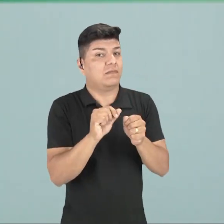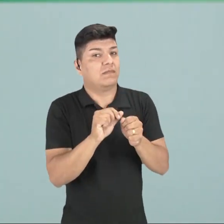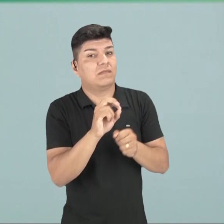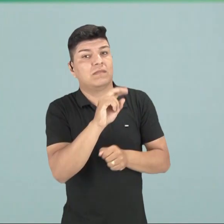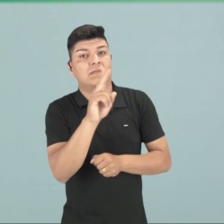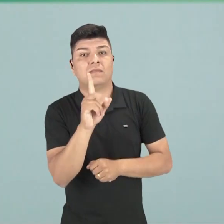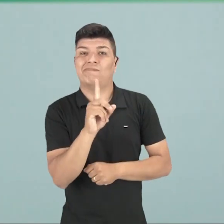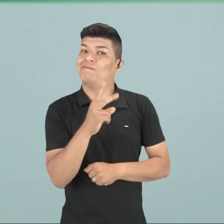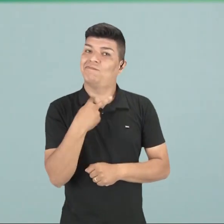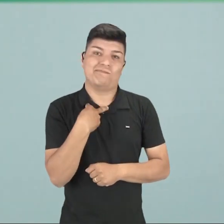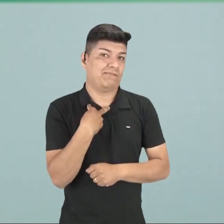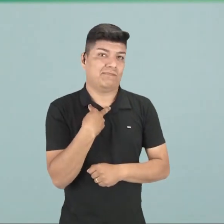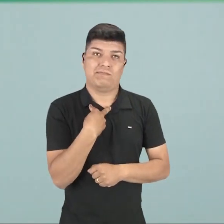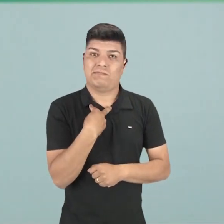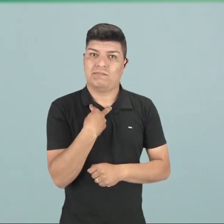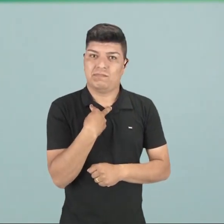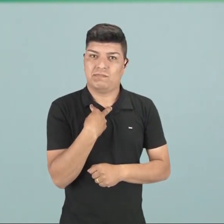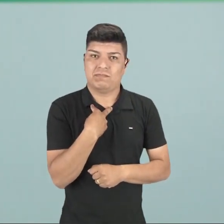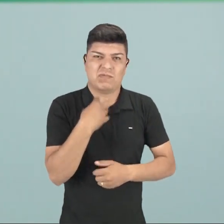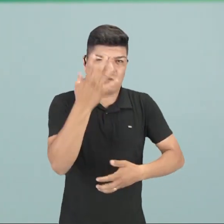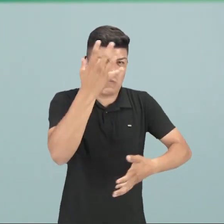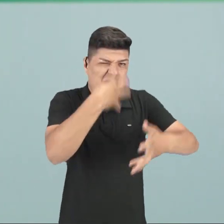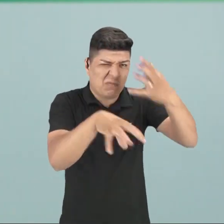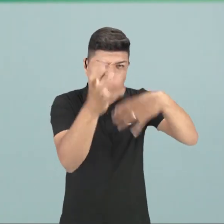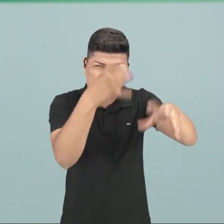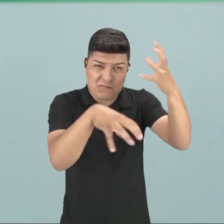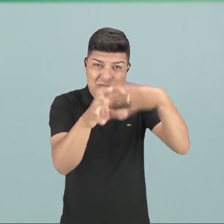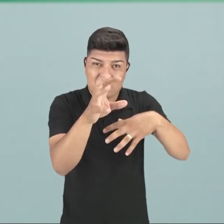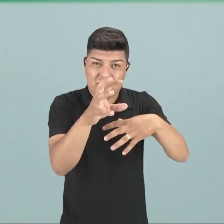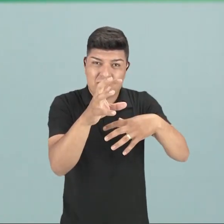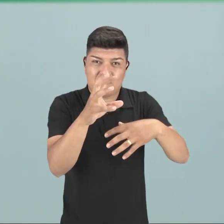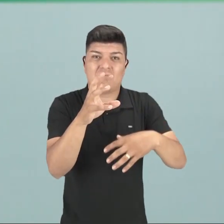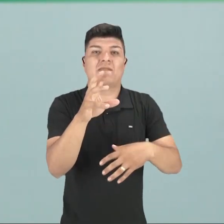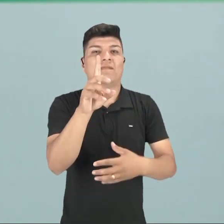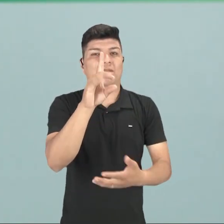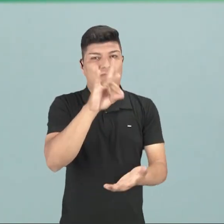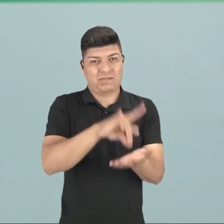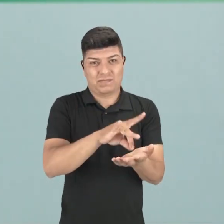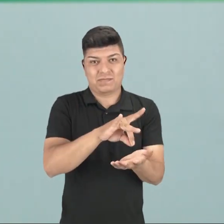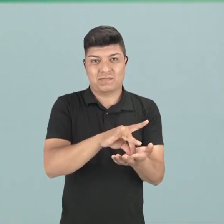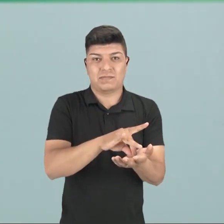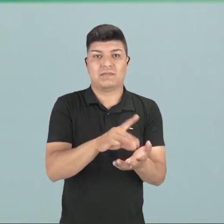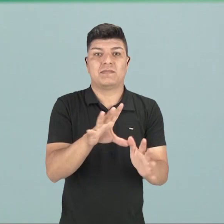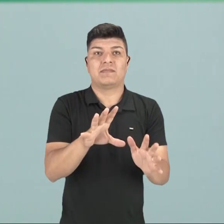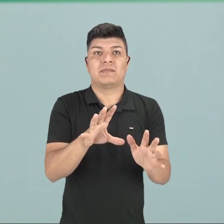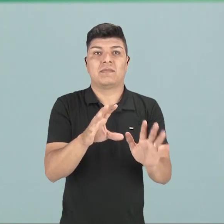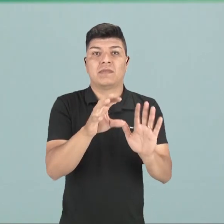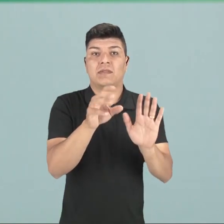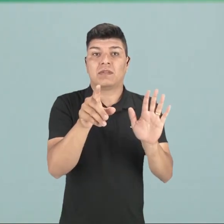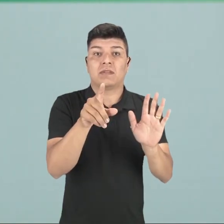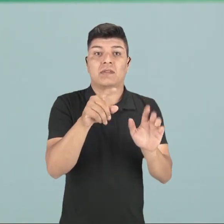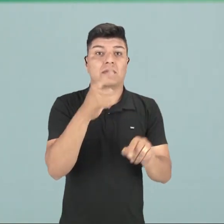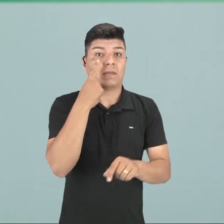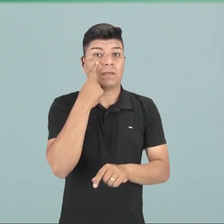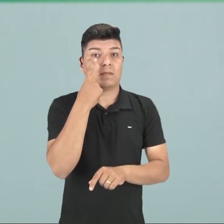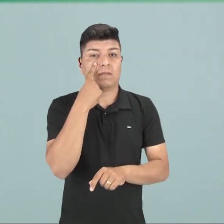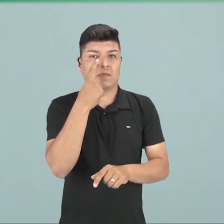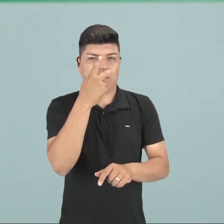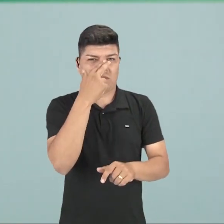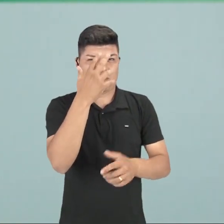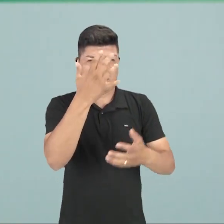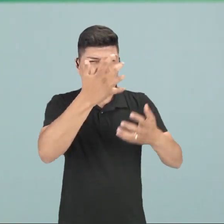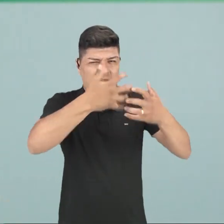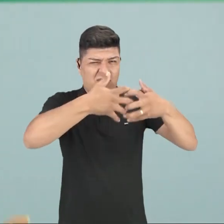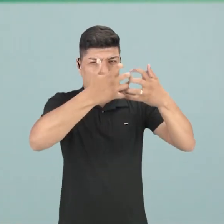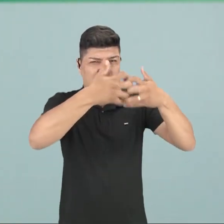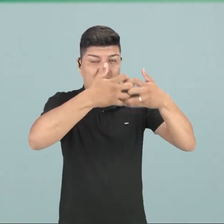pode? Seria uma confusão, hein, gente? Realmente. Com esses sinais, acabamos nos confundindo